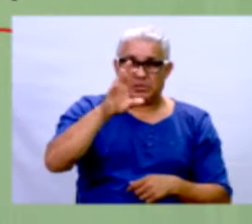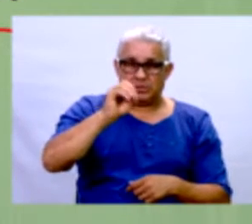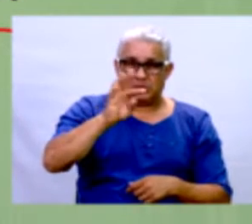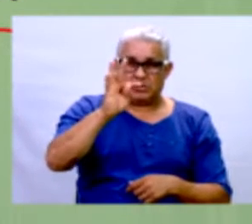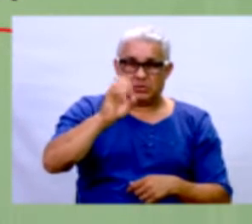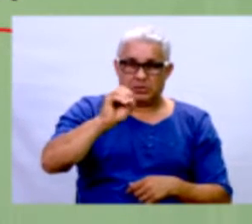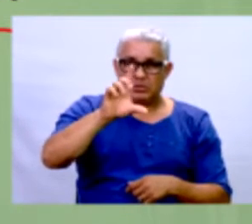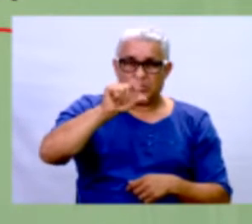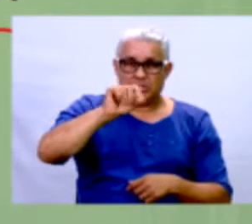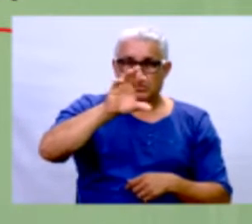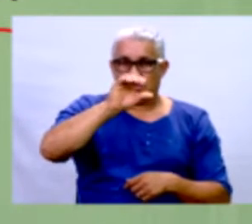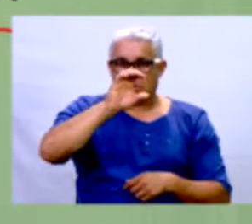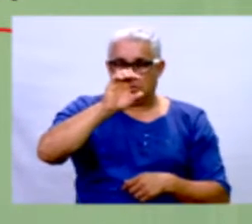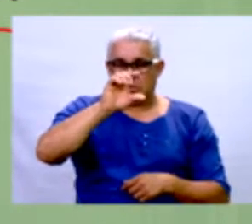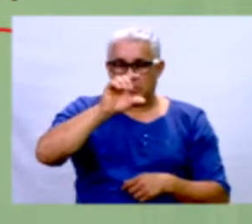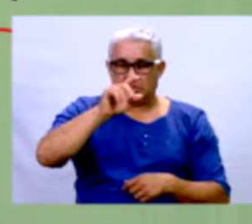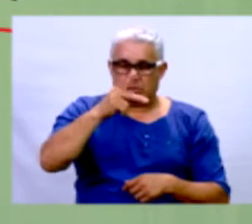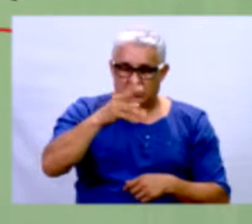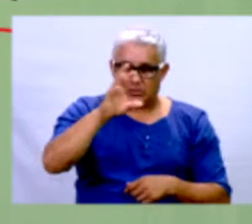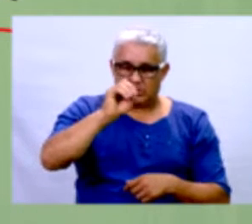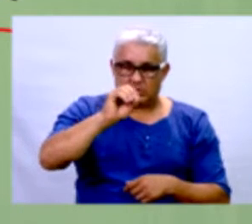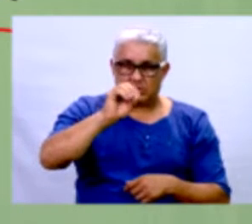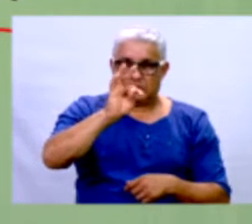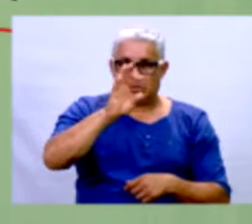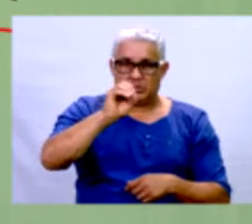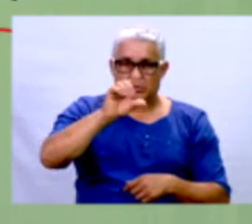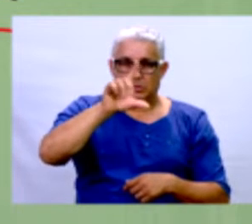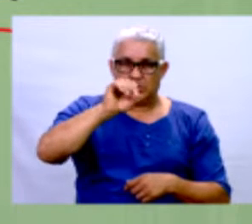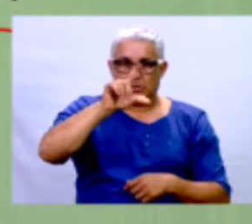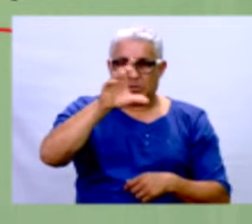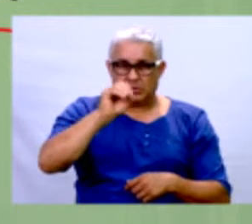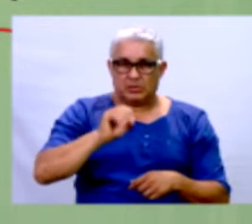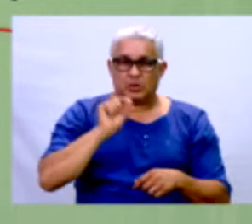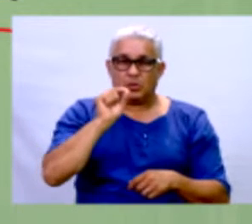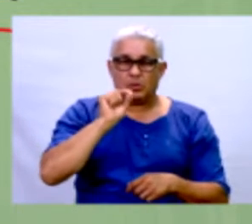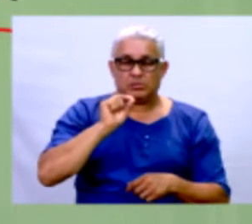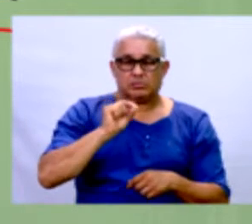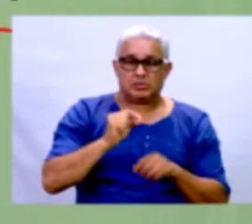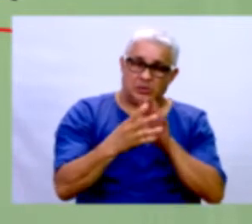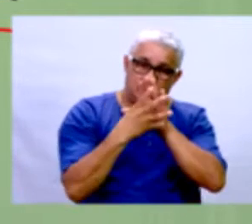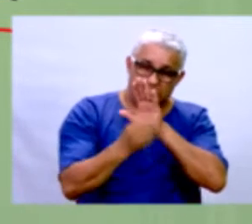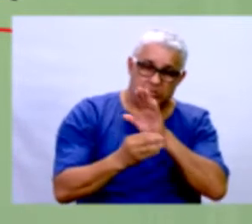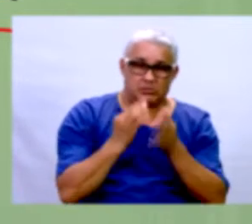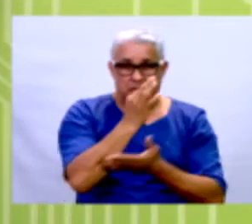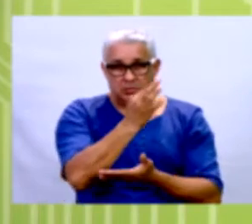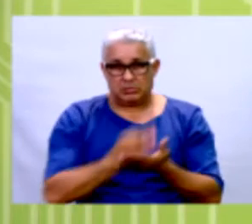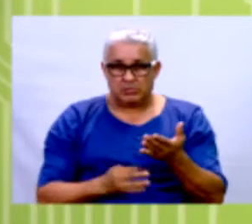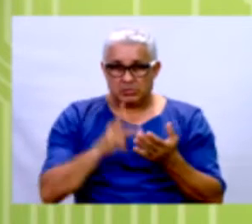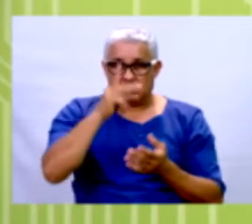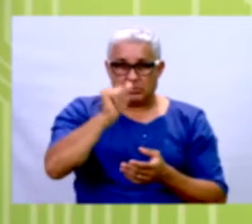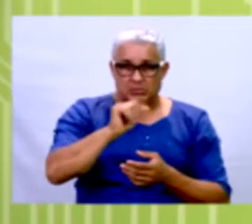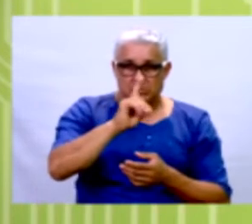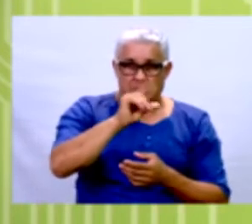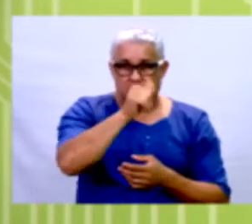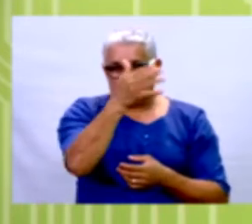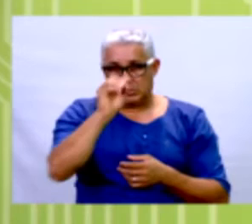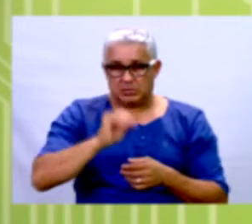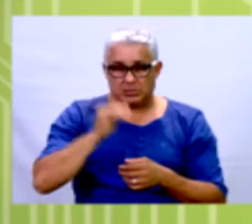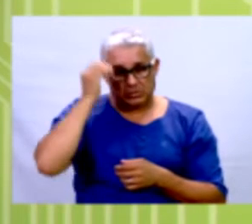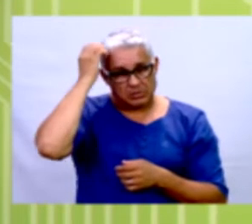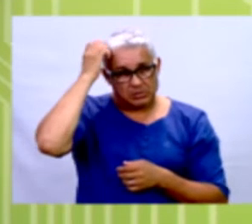aplicação. O que representa que isso nada mais é do que um formato de texto padronizado que vai fazer